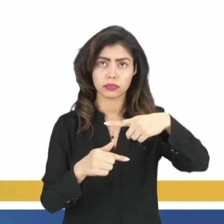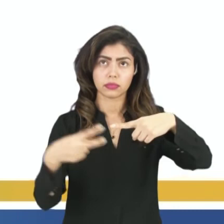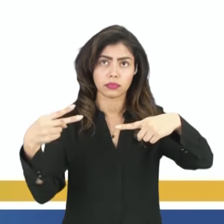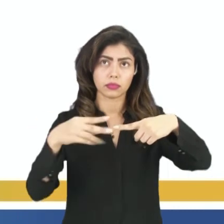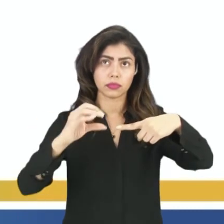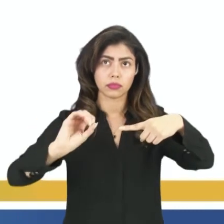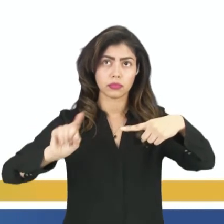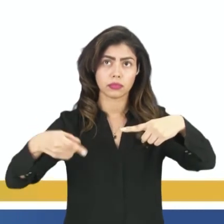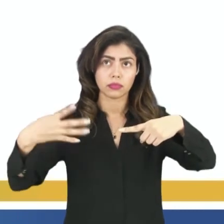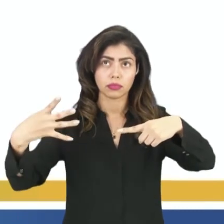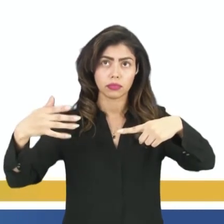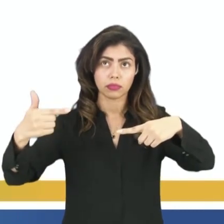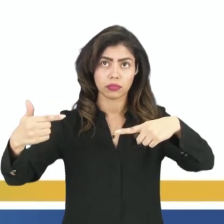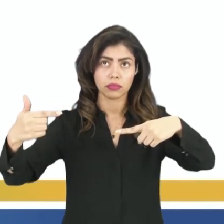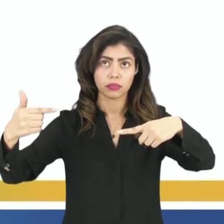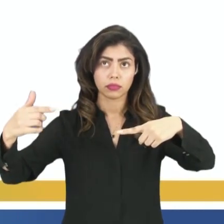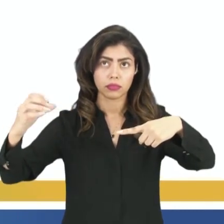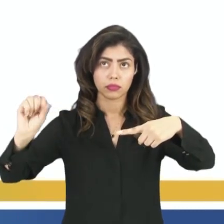que dá